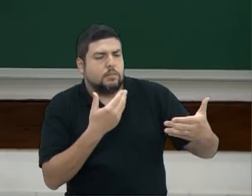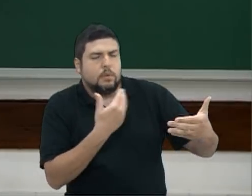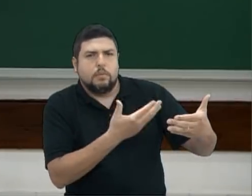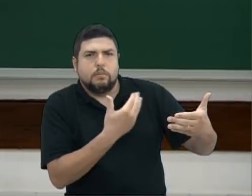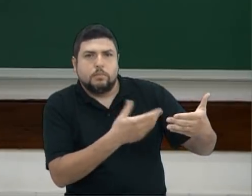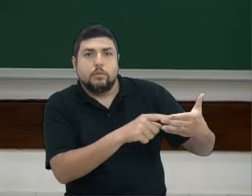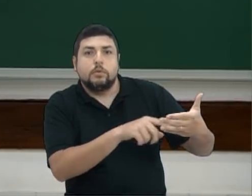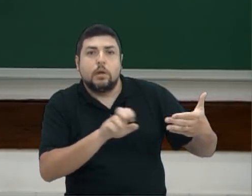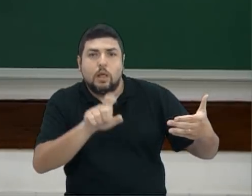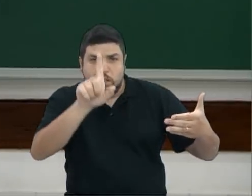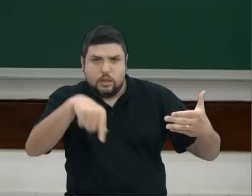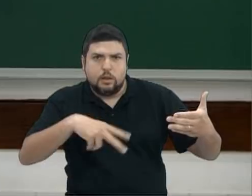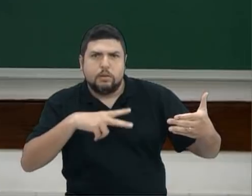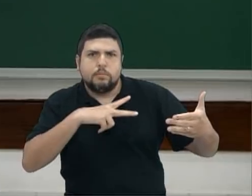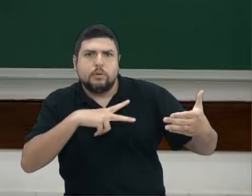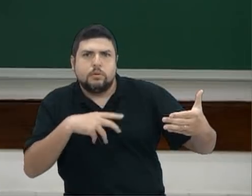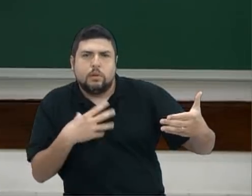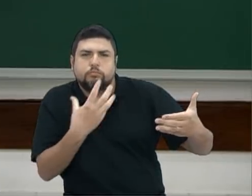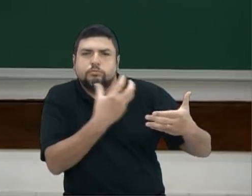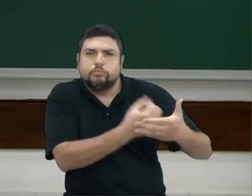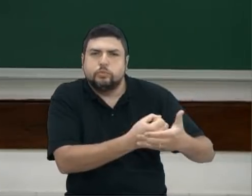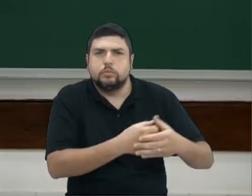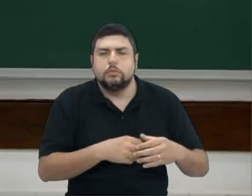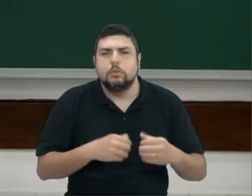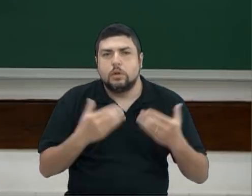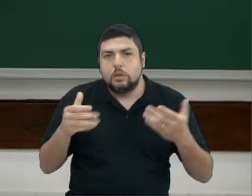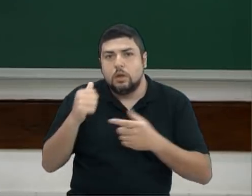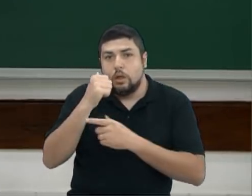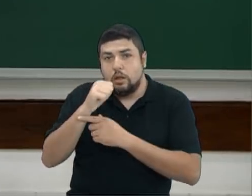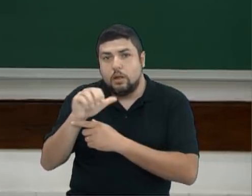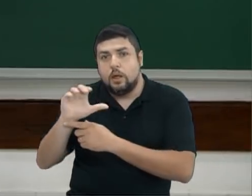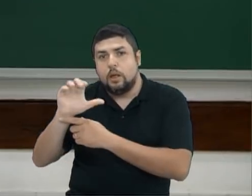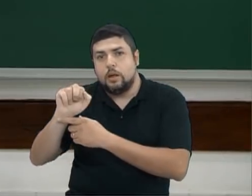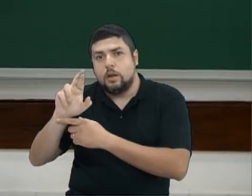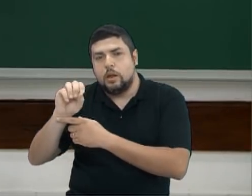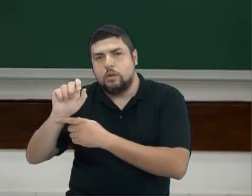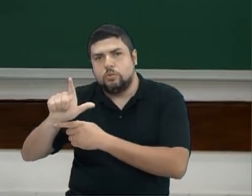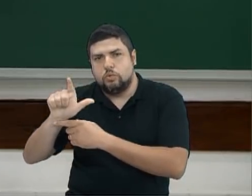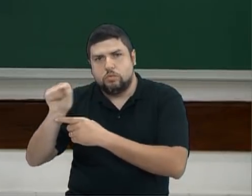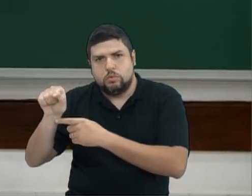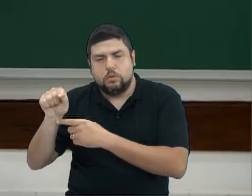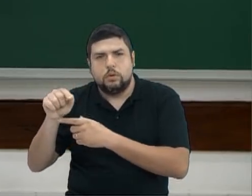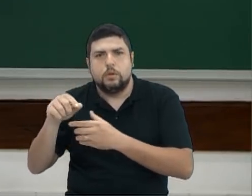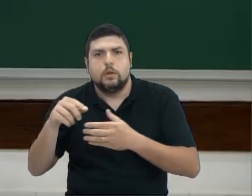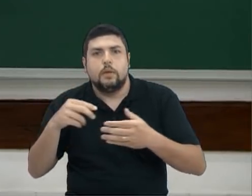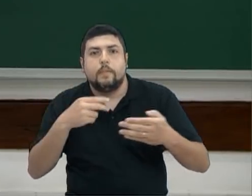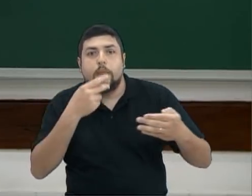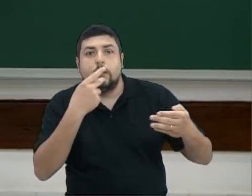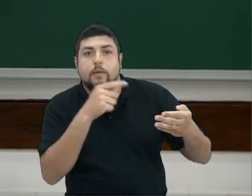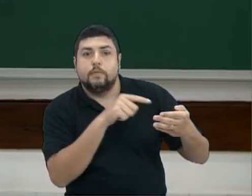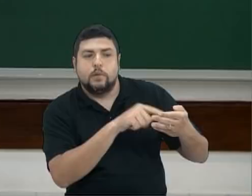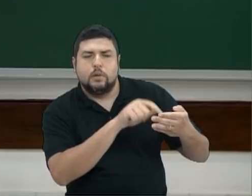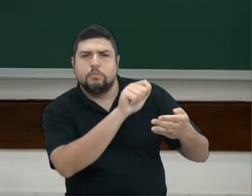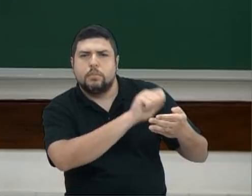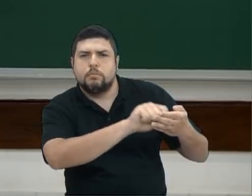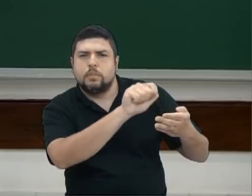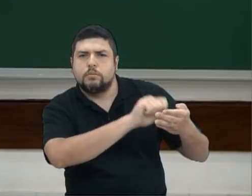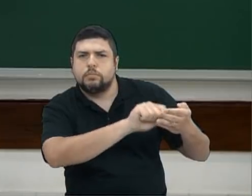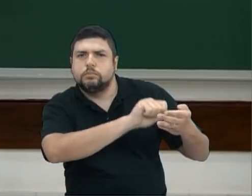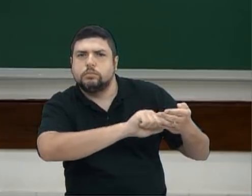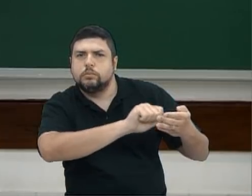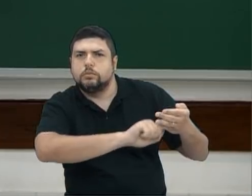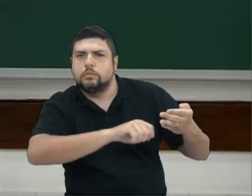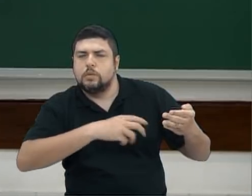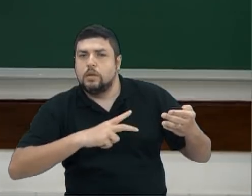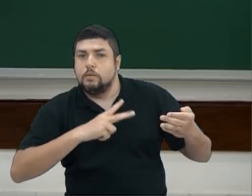escrita pessoal. Então, por isso que a Carol diz aqui que no diário ela escreve só as coisas íntimas